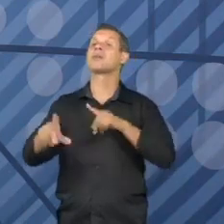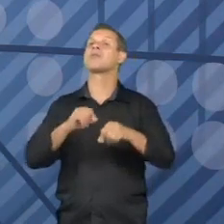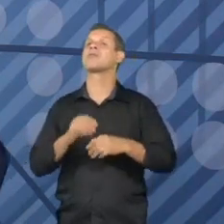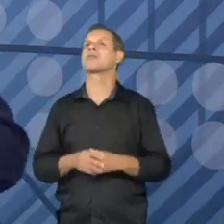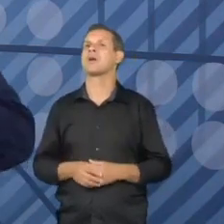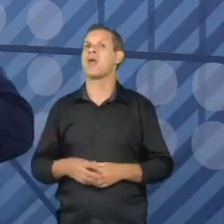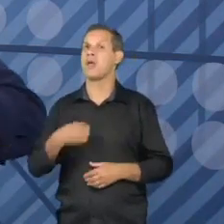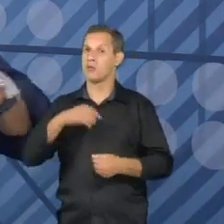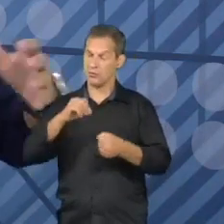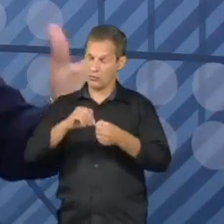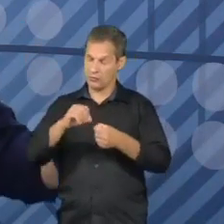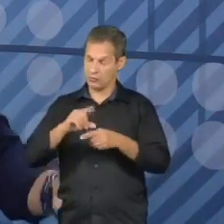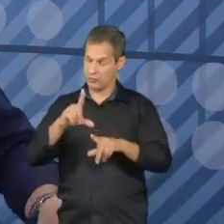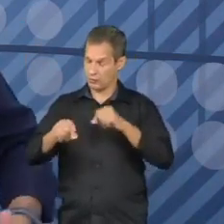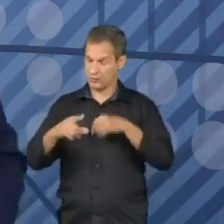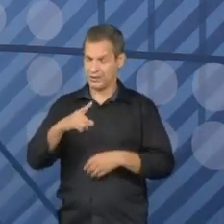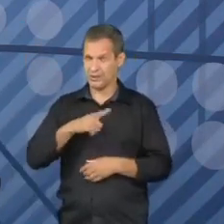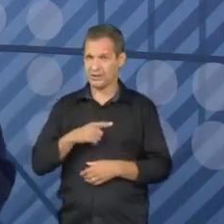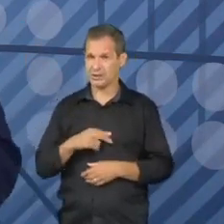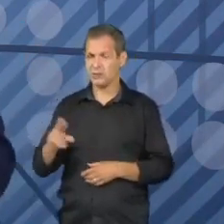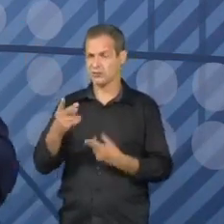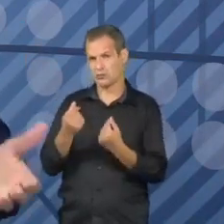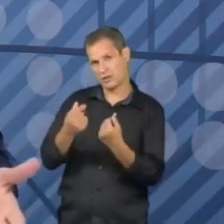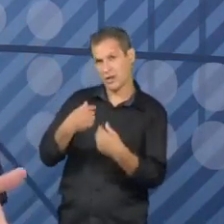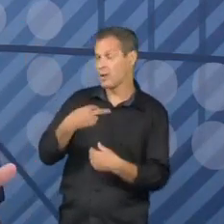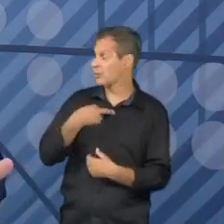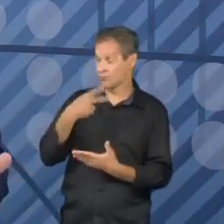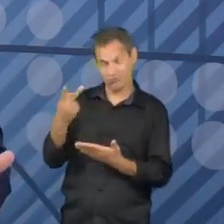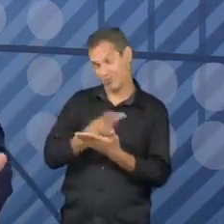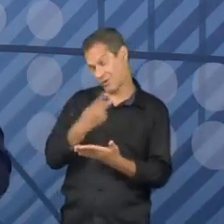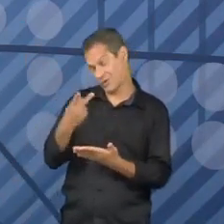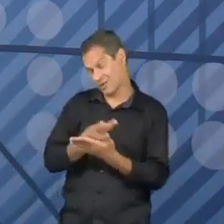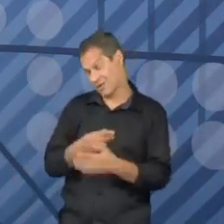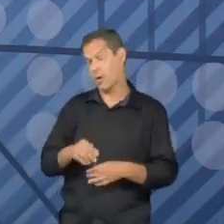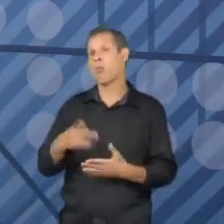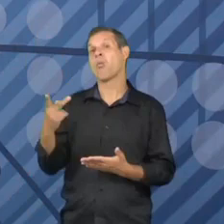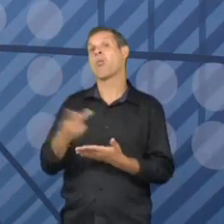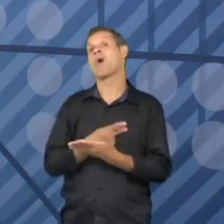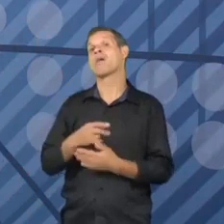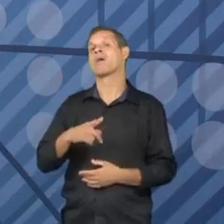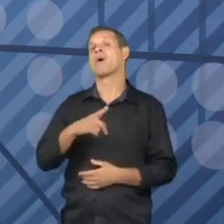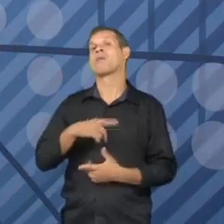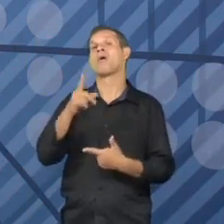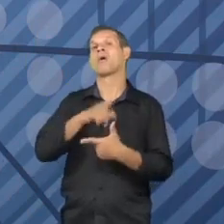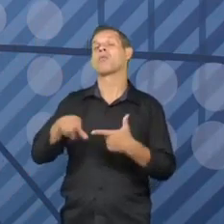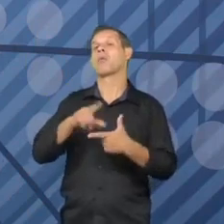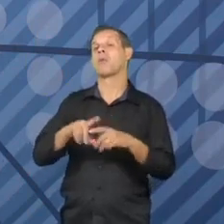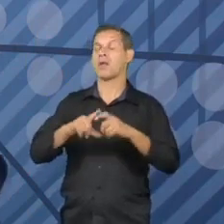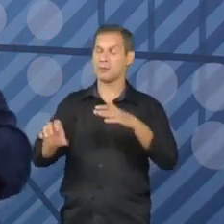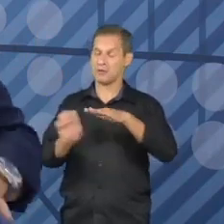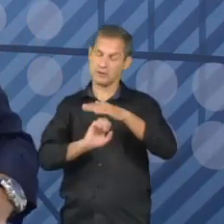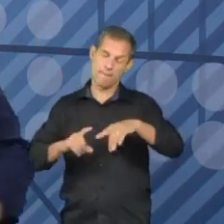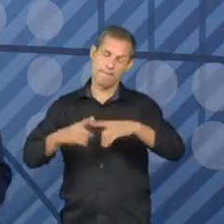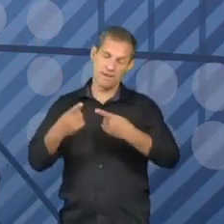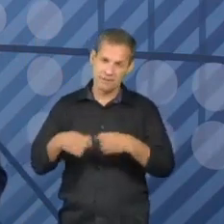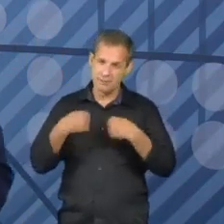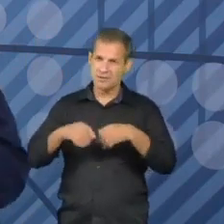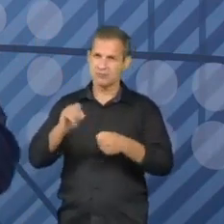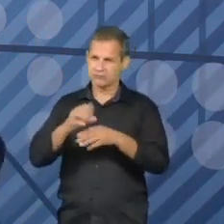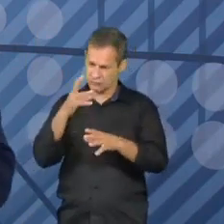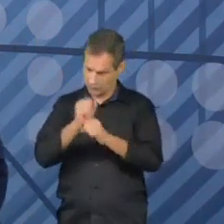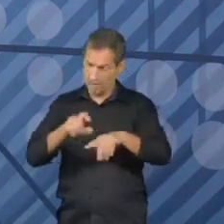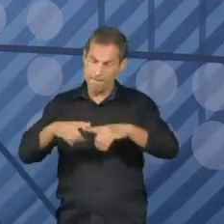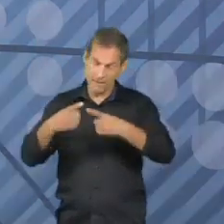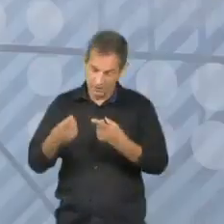decisão. Vou tomar uma decisão, vai gerar recurso financeiro aqui, eu não posso errar. Um erro pode gerar um problema sério para a empresa. Então, a gente precisa fazer esses